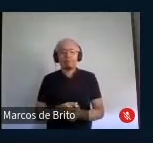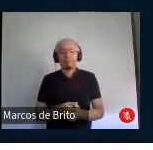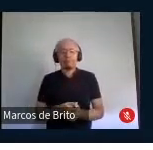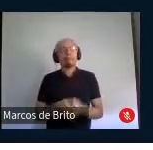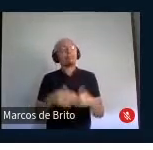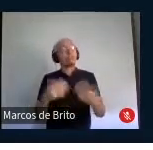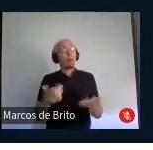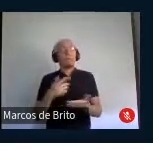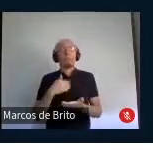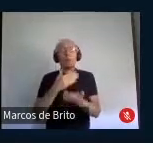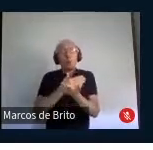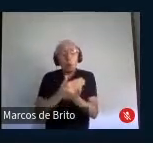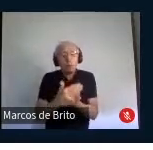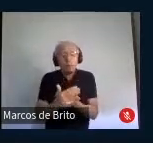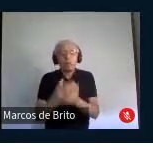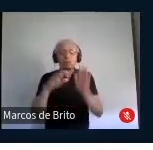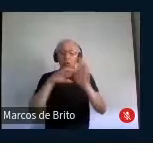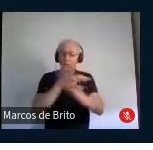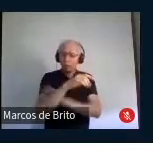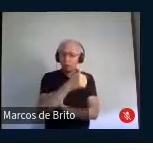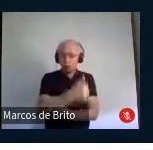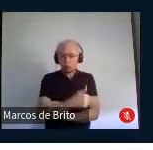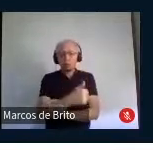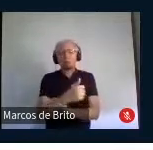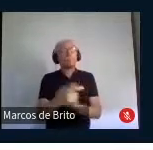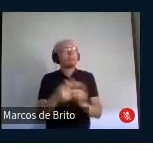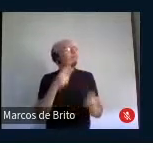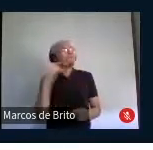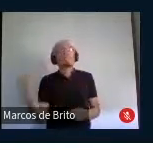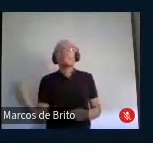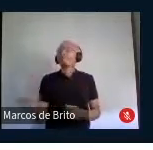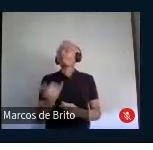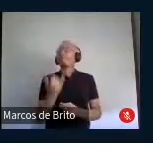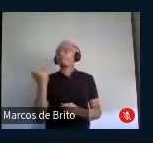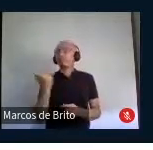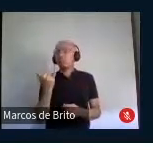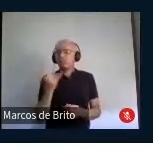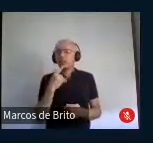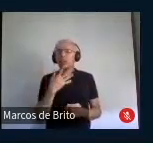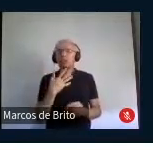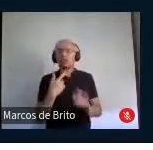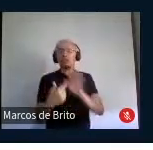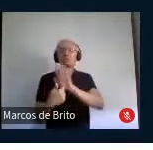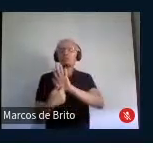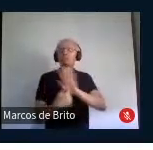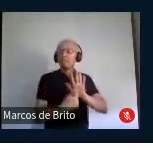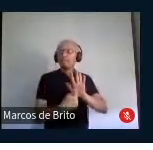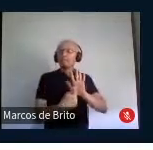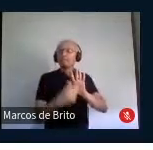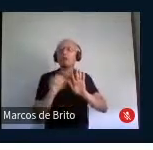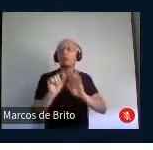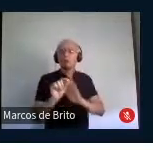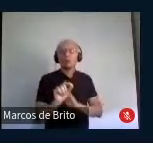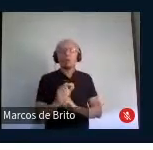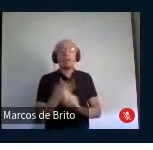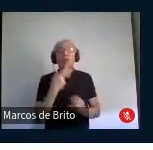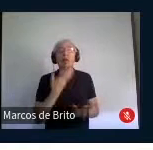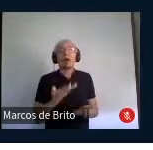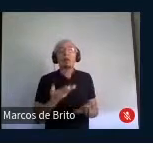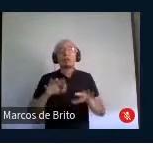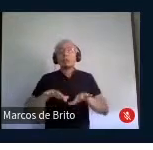Então, na primeira parte do capítulo 1, foi muito importante a gente trazer para a discussão a diferença entre